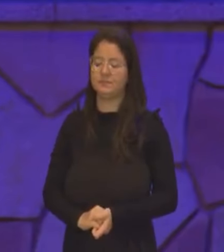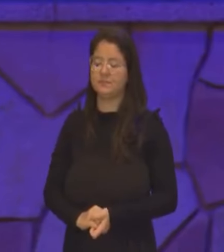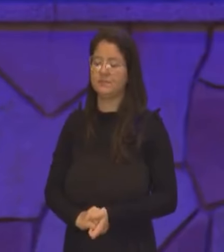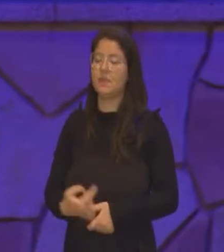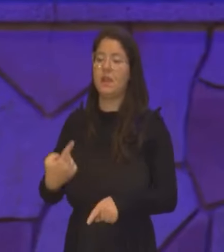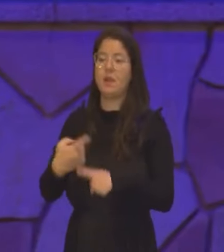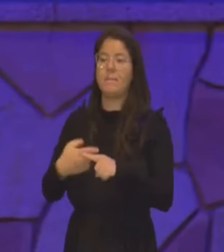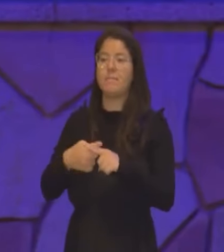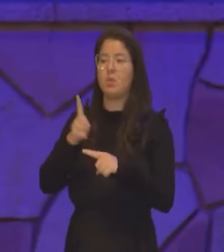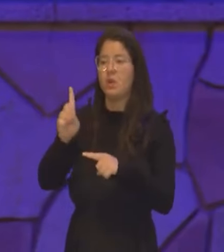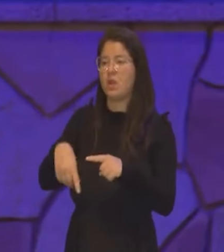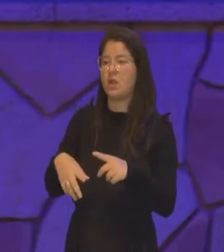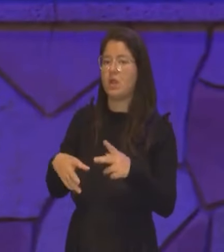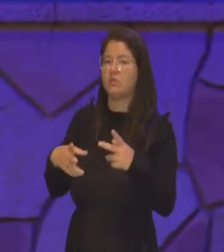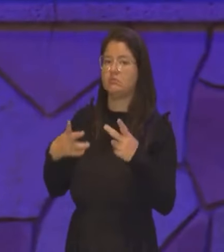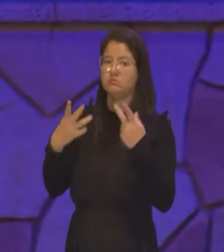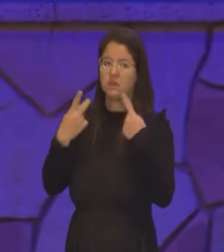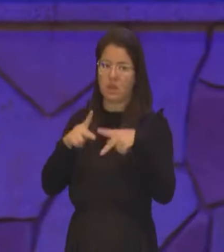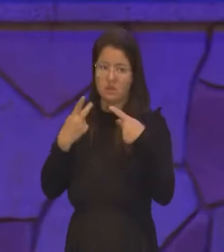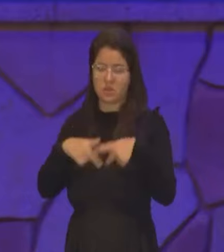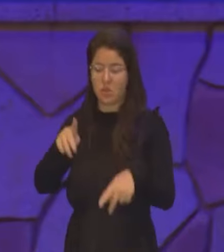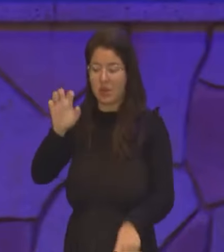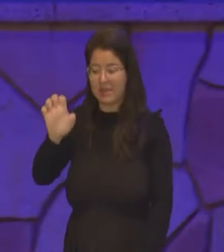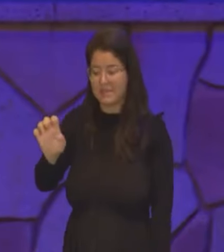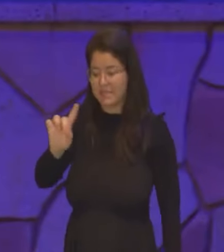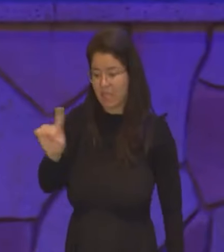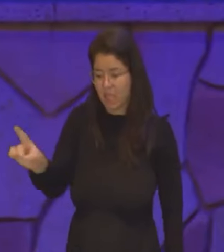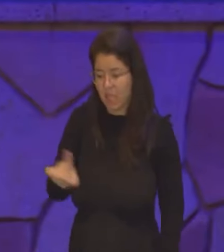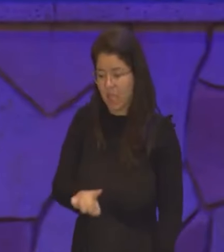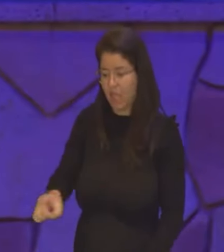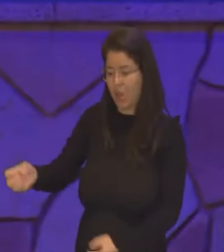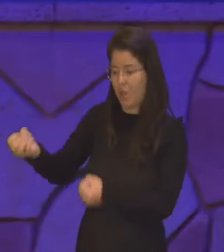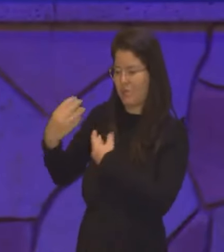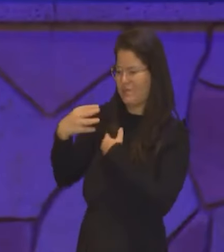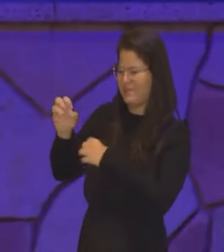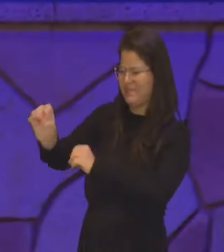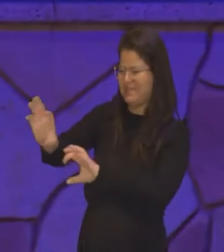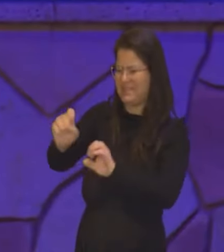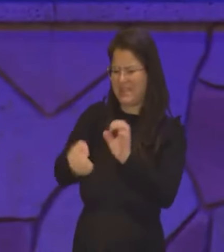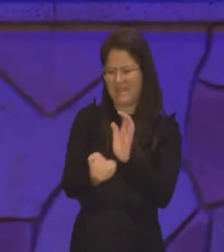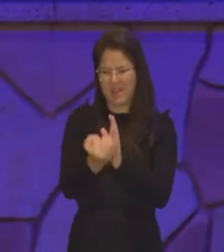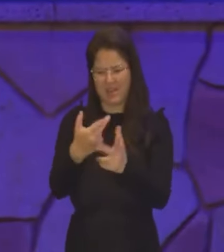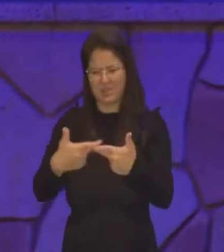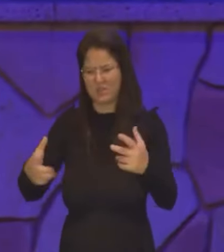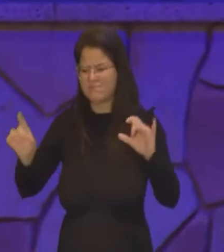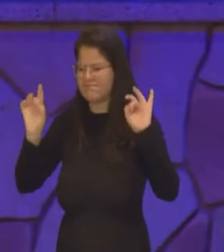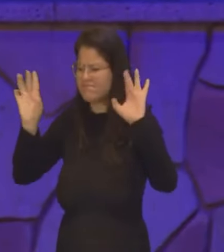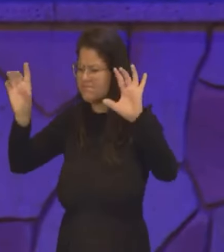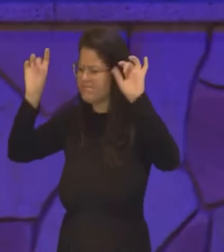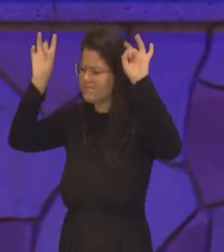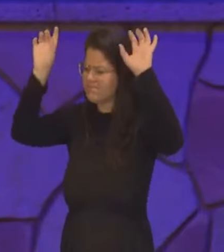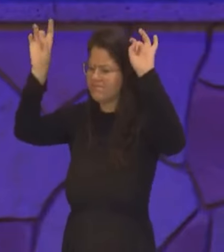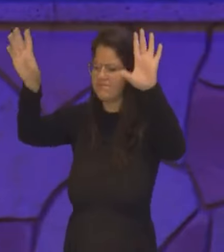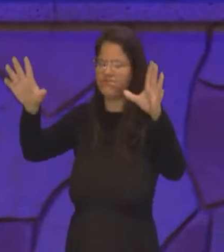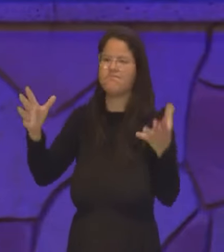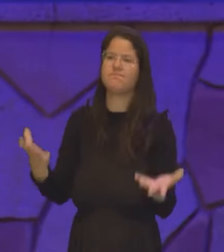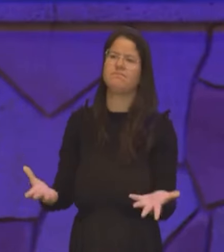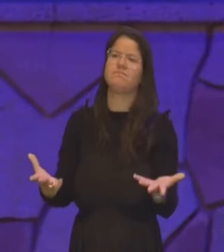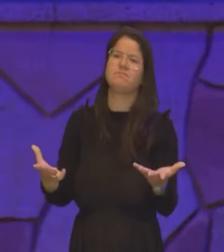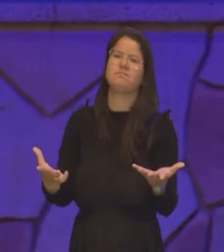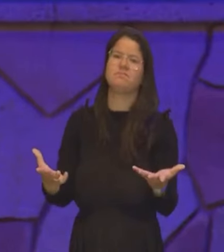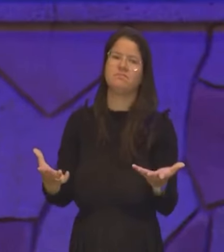Porque essa passagem, Ezequiel nos ensina tanta coisa preciosa. Ruínas não